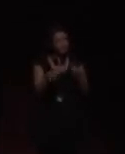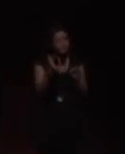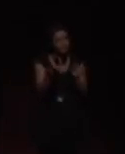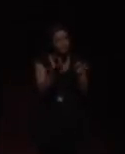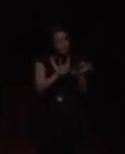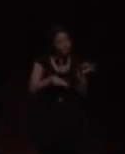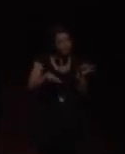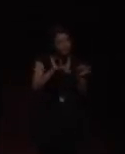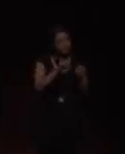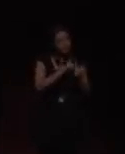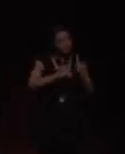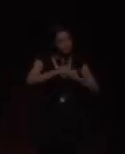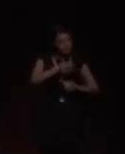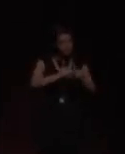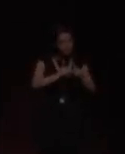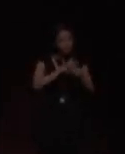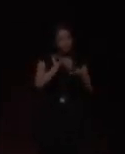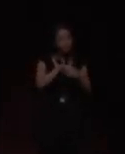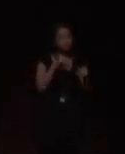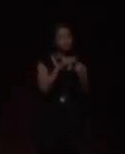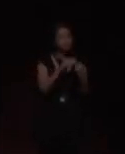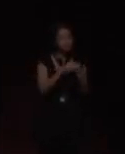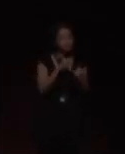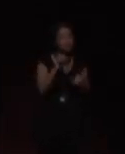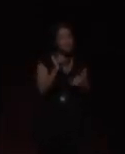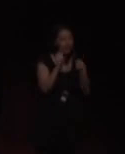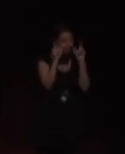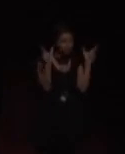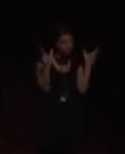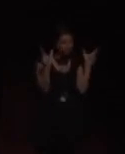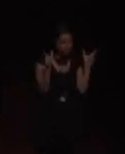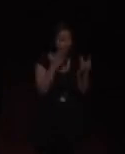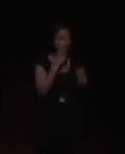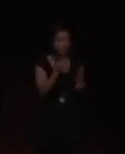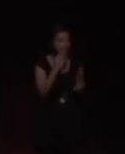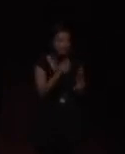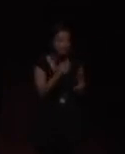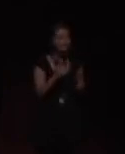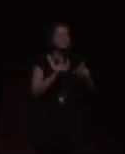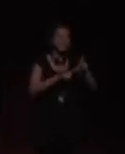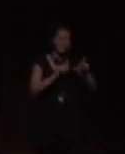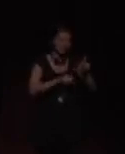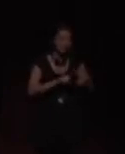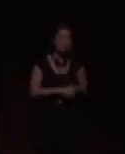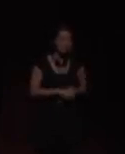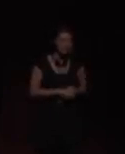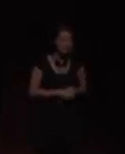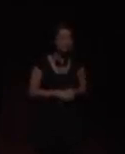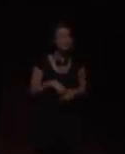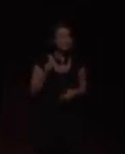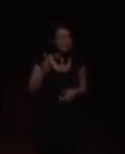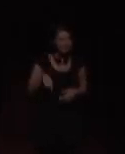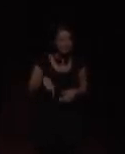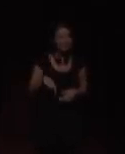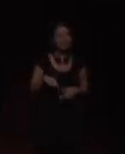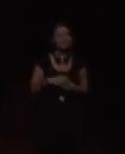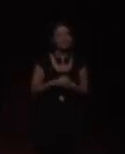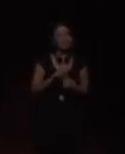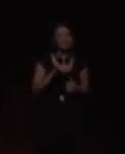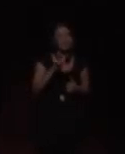sociais em ação cultural do Instituto Acordo da Letra. Yolanda Reis, escritora e educadora colombiana, fundadora